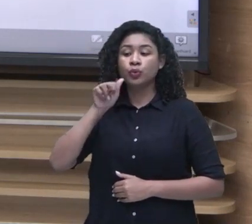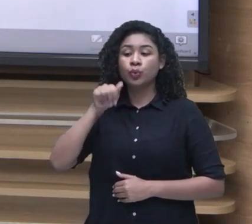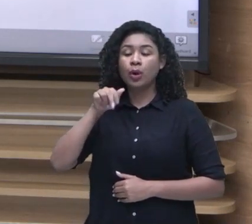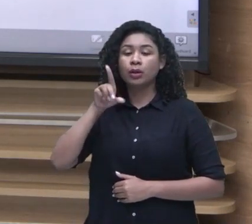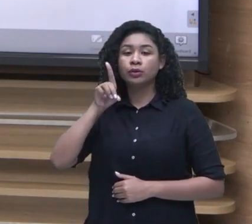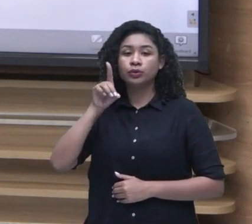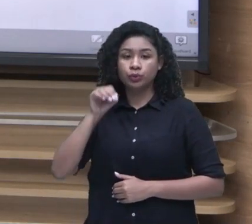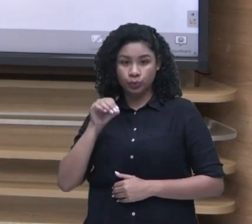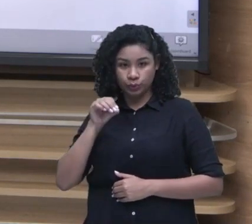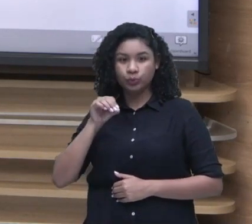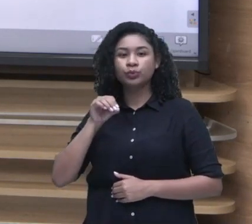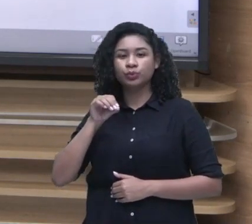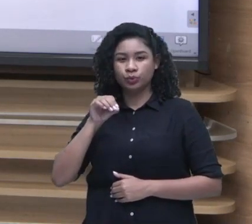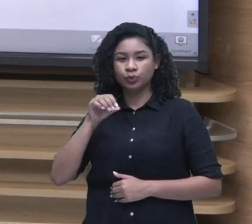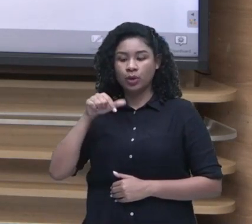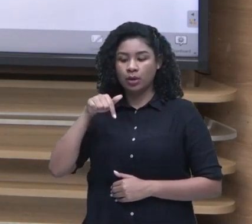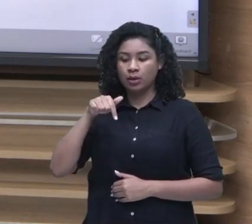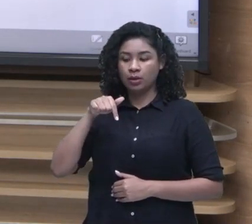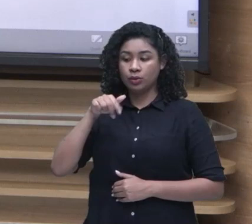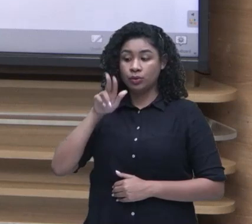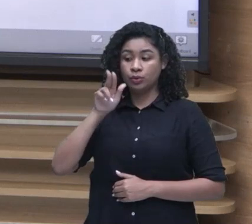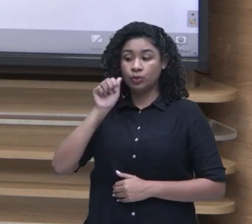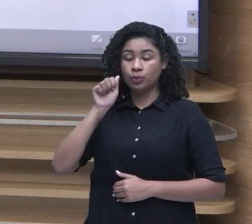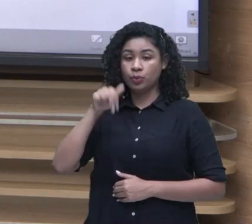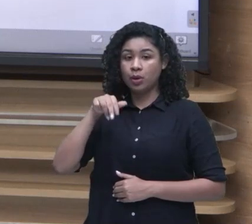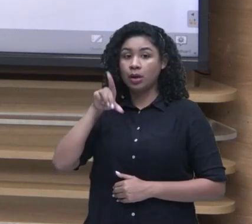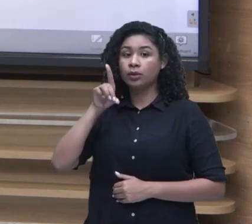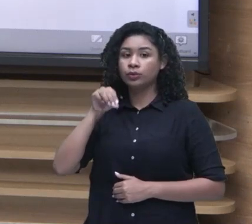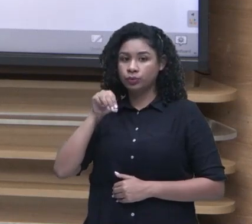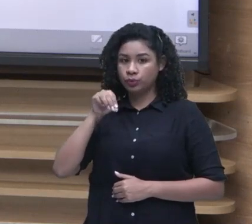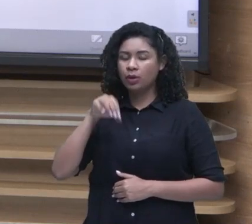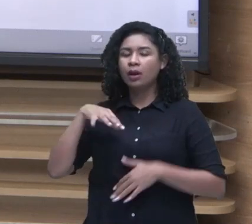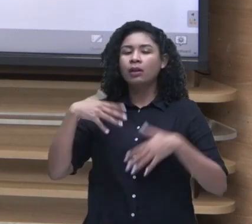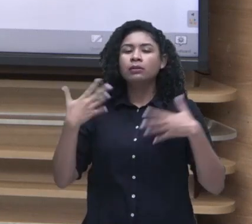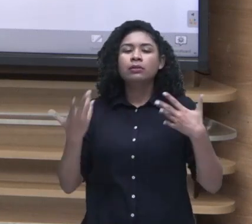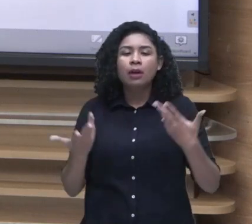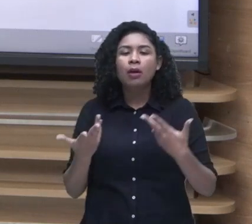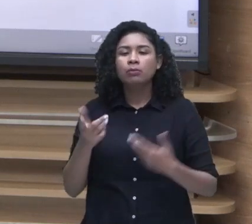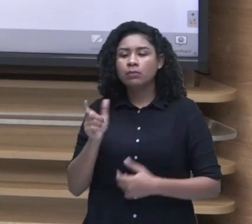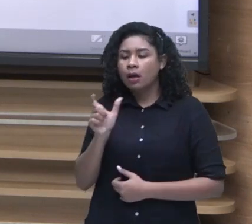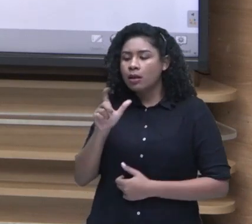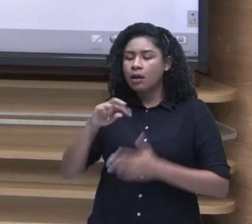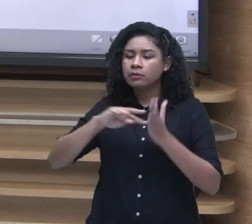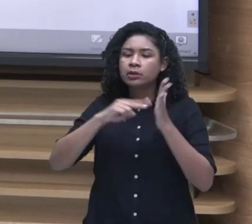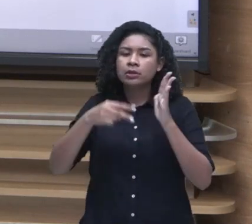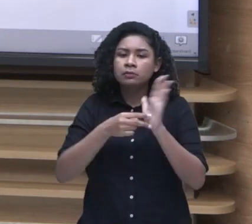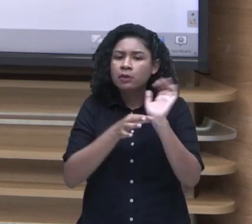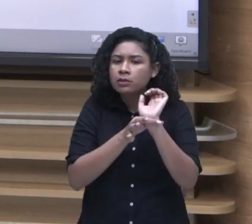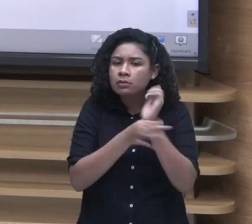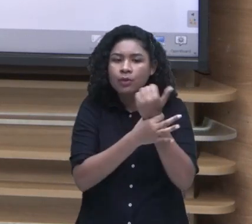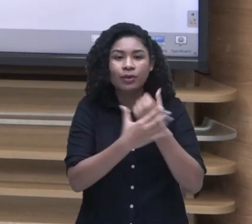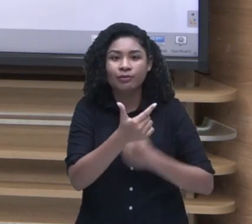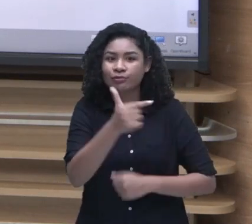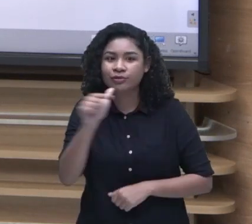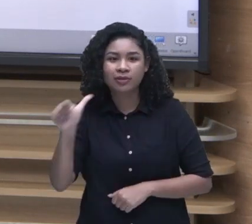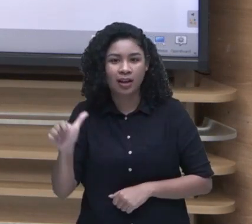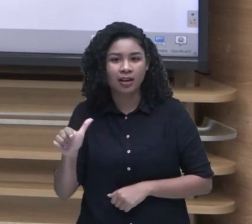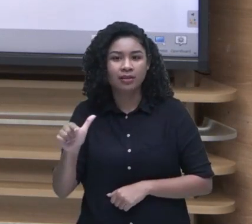cantar, né? Então, não tem nada certo e ainda é futuramente. Quando